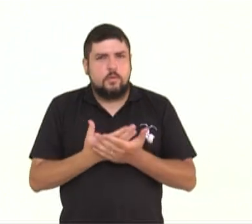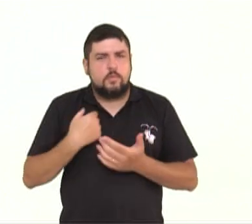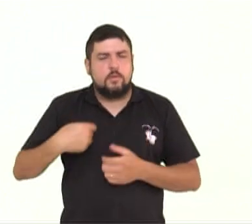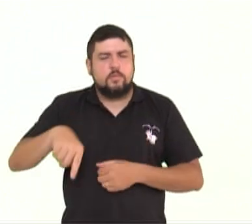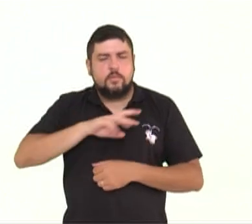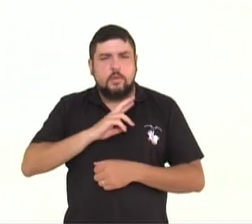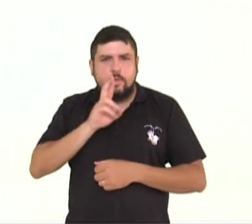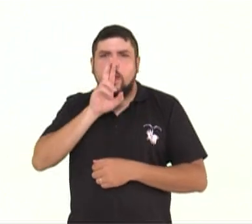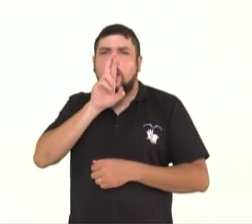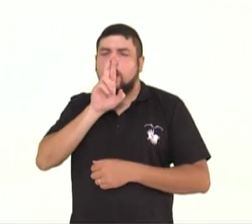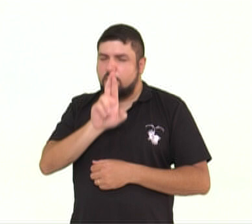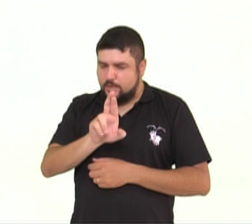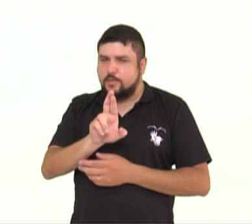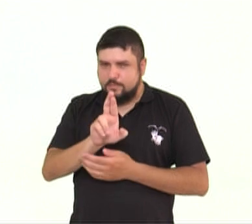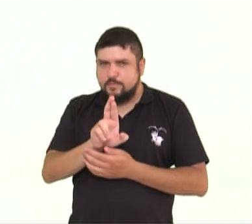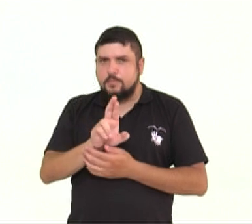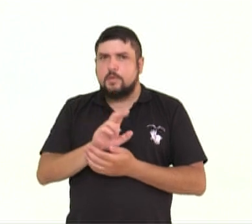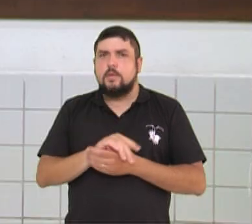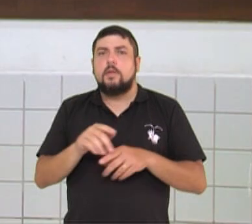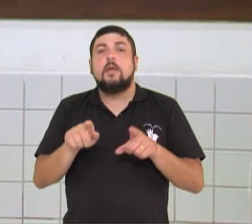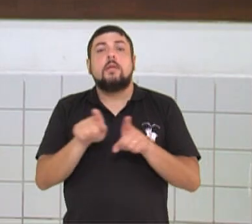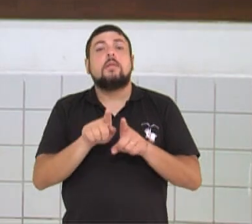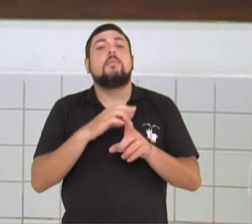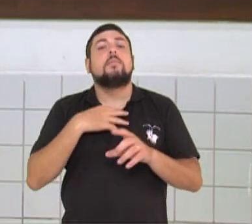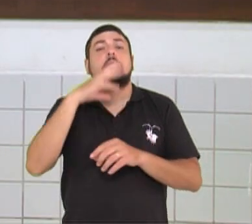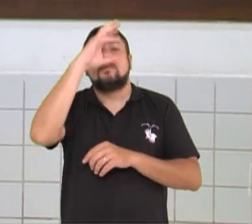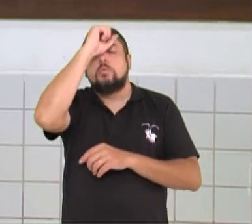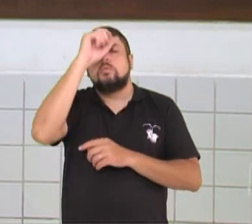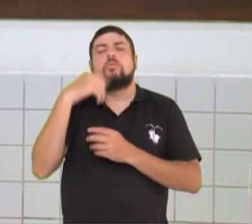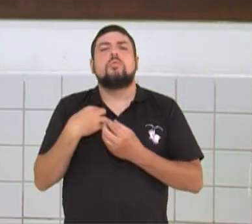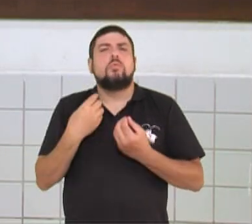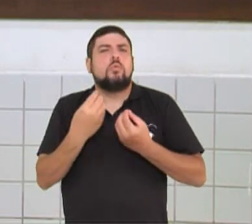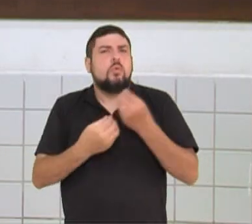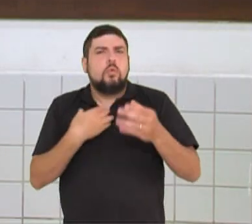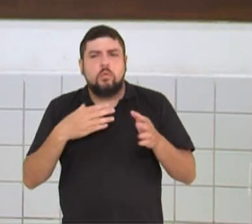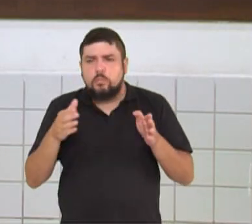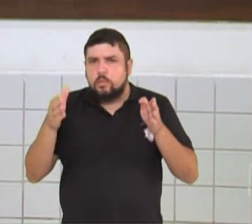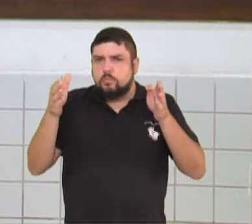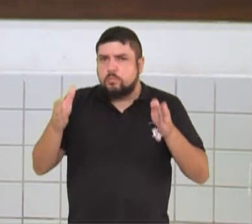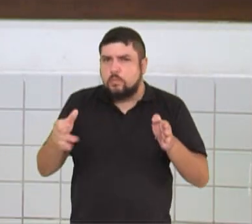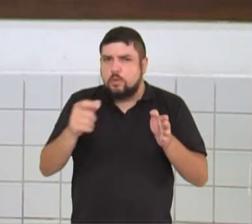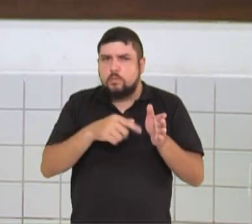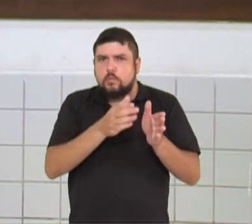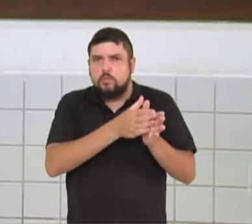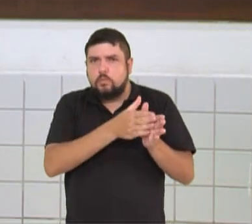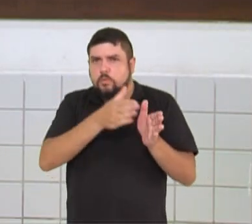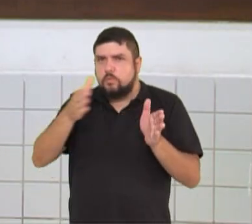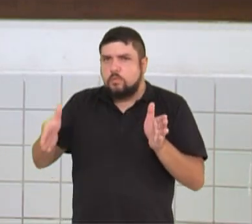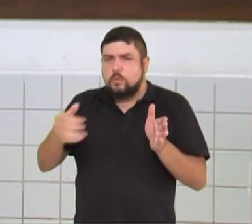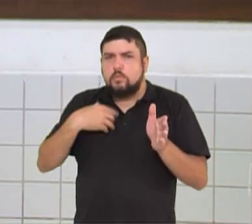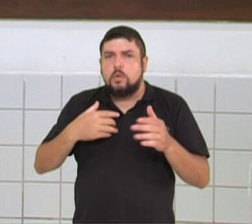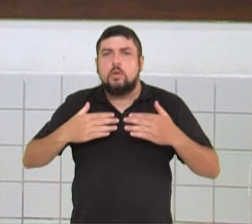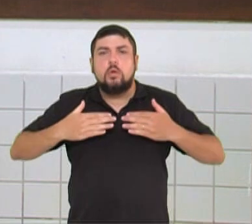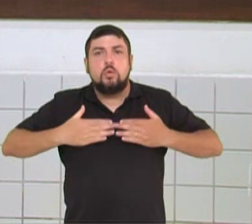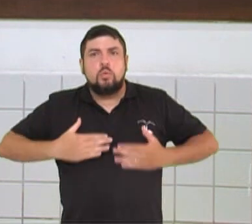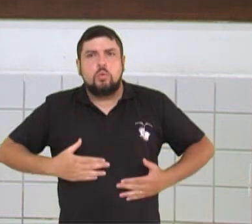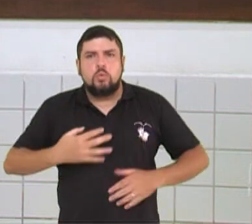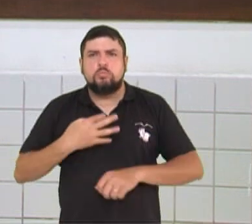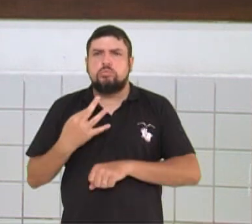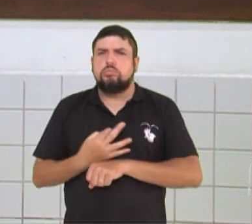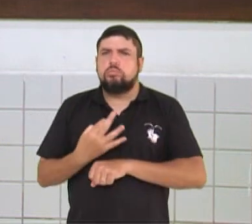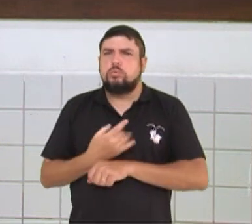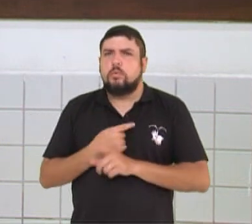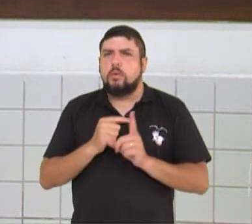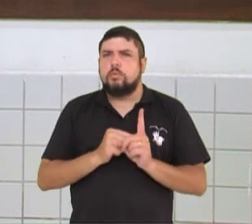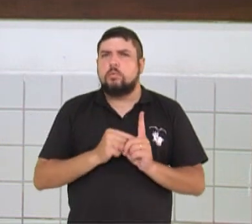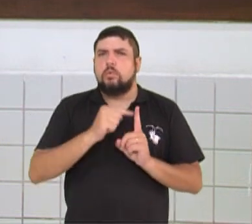essas perguntas e ainda vamos aprender como representar esse intervalo, o qual o nosso corpo suporta as temperaturas,